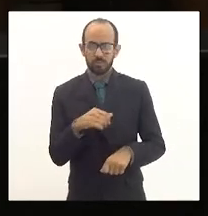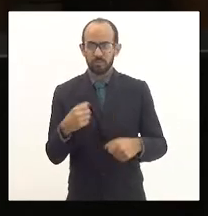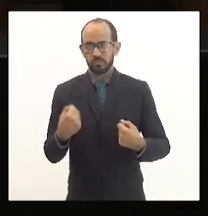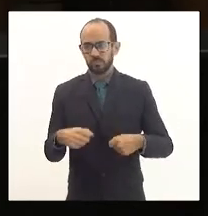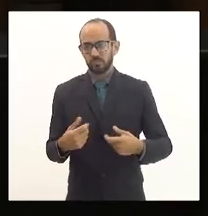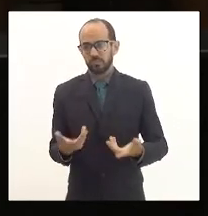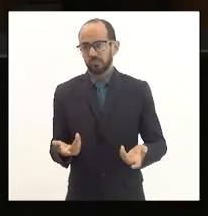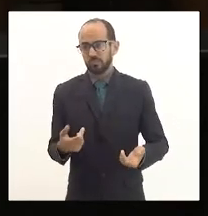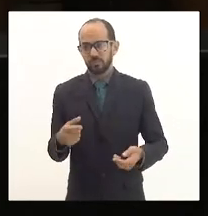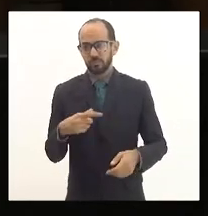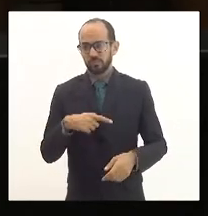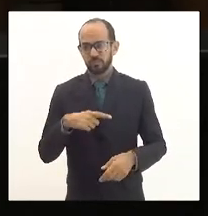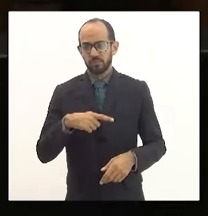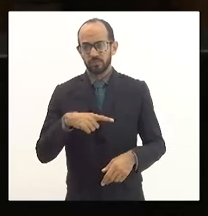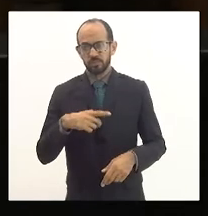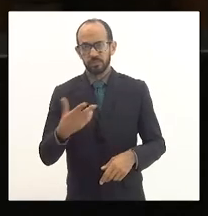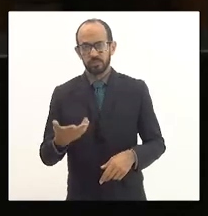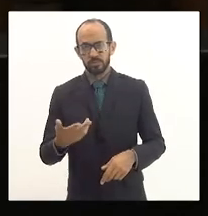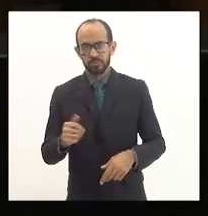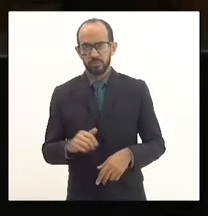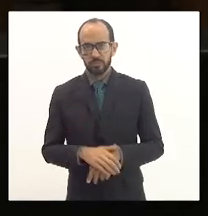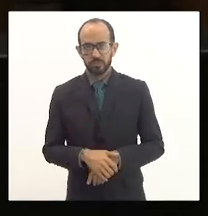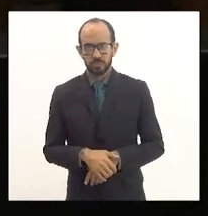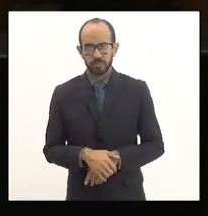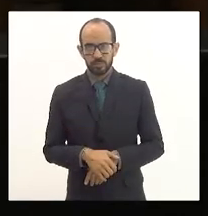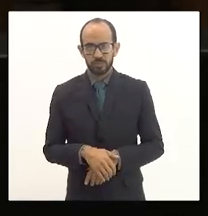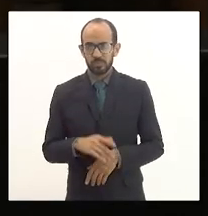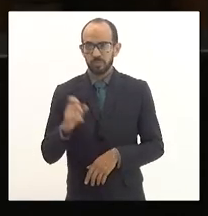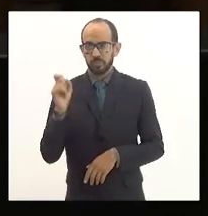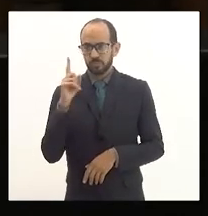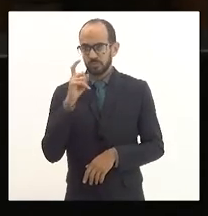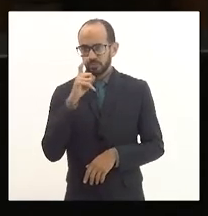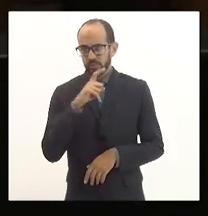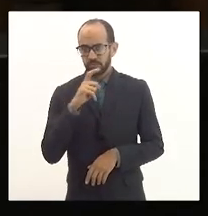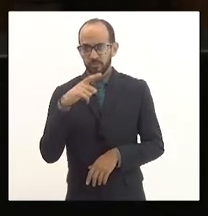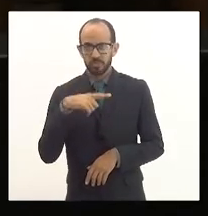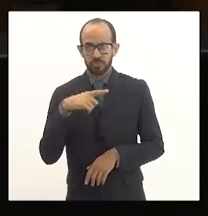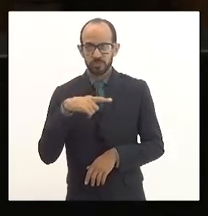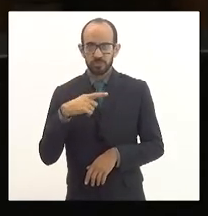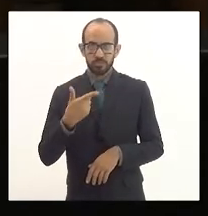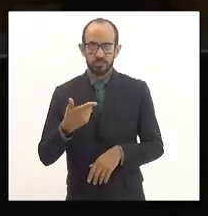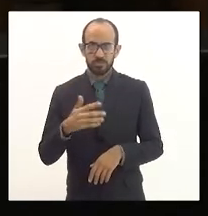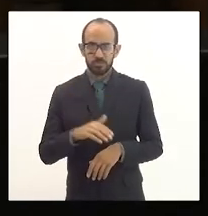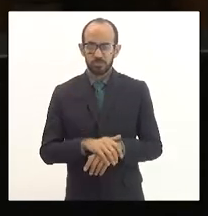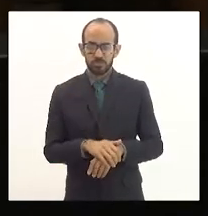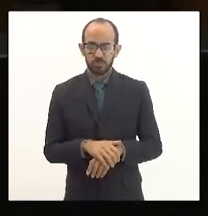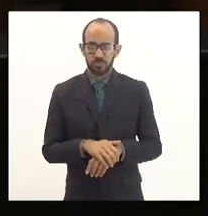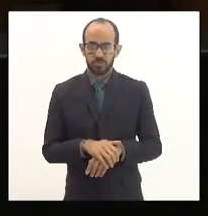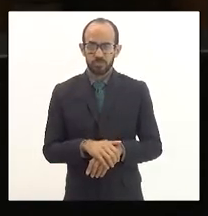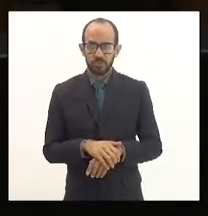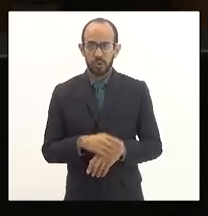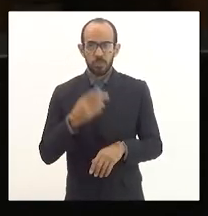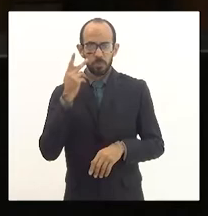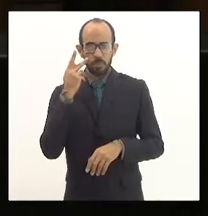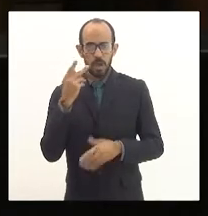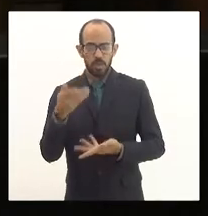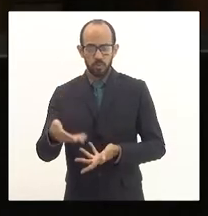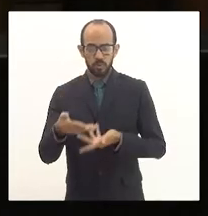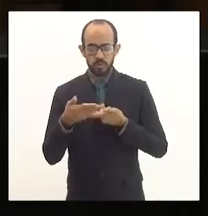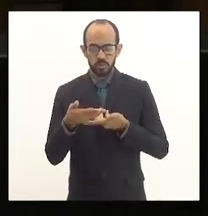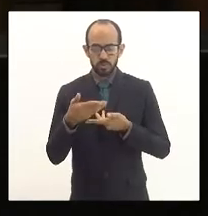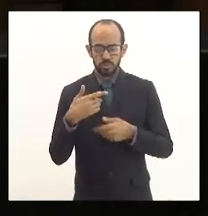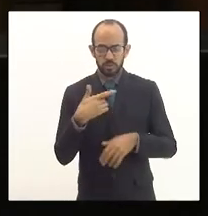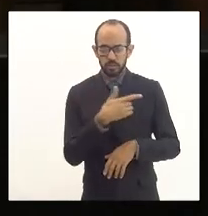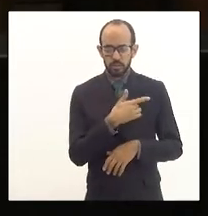vem encontrando as dificuldades que ela vem encontrando para o atendimento